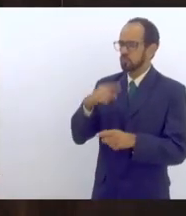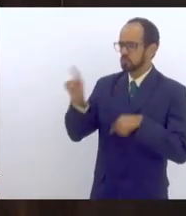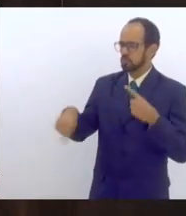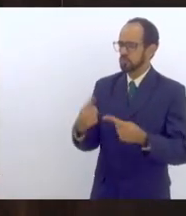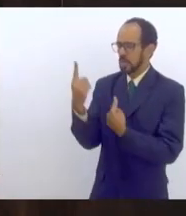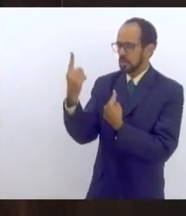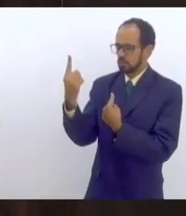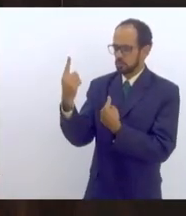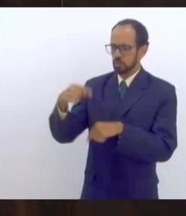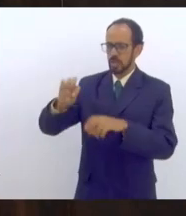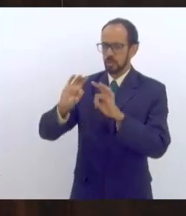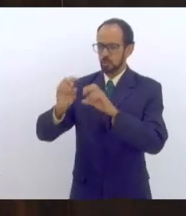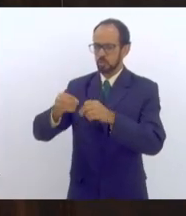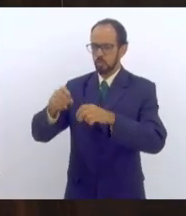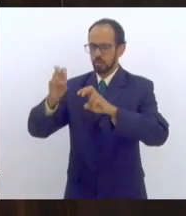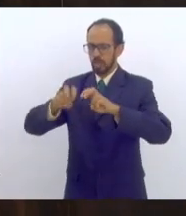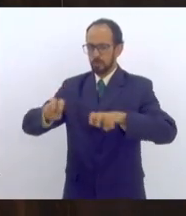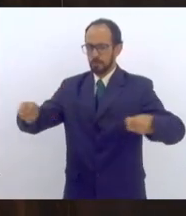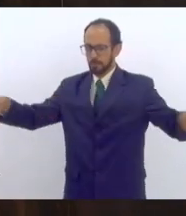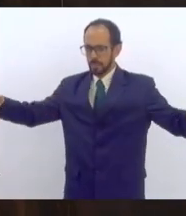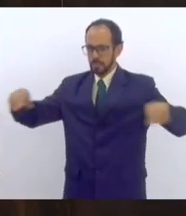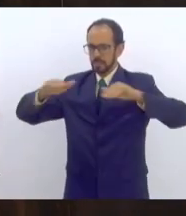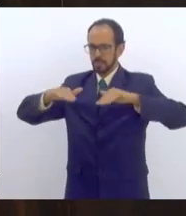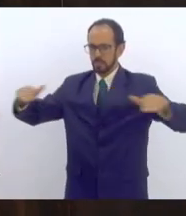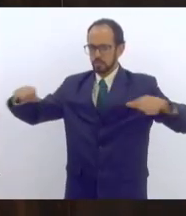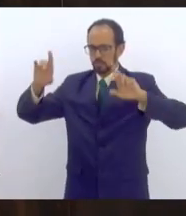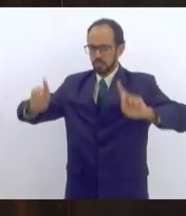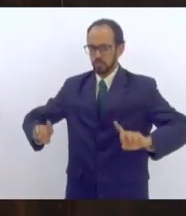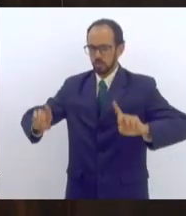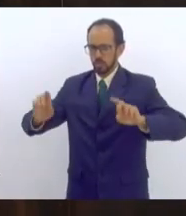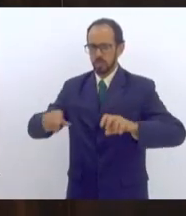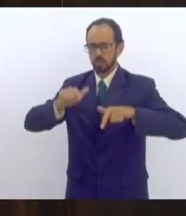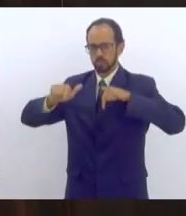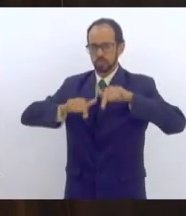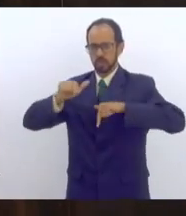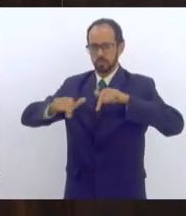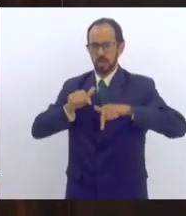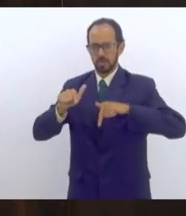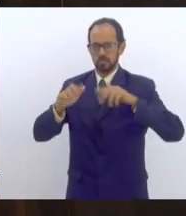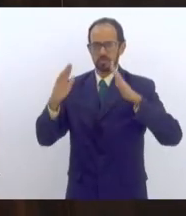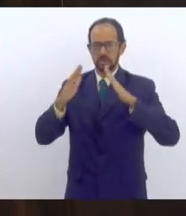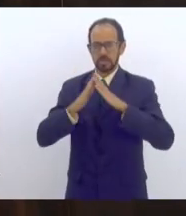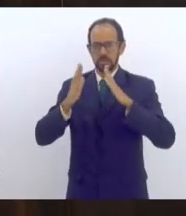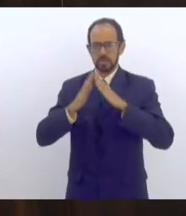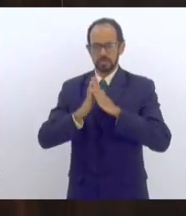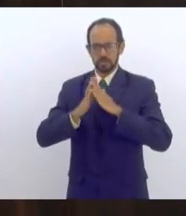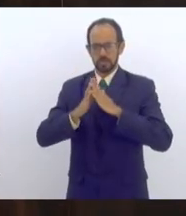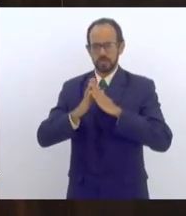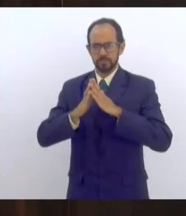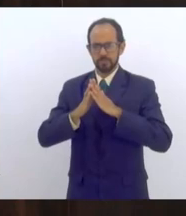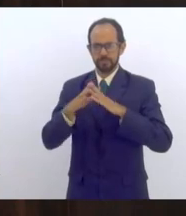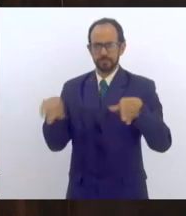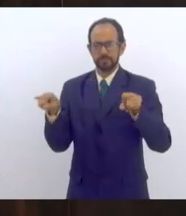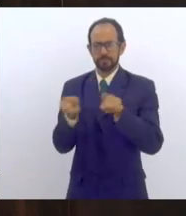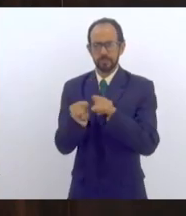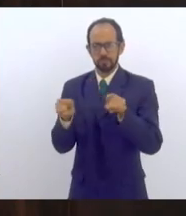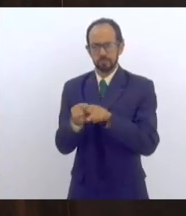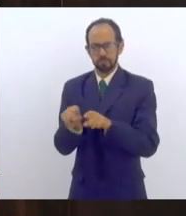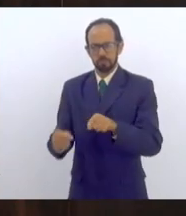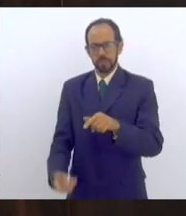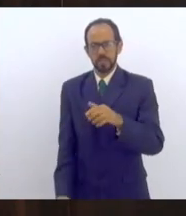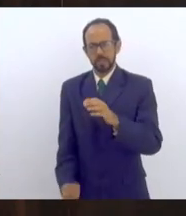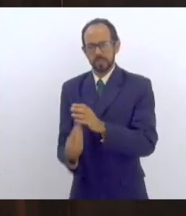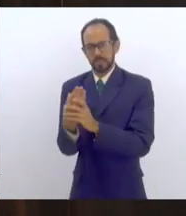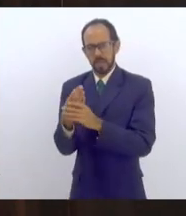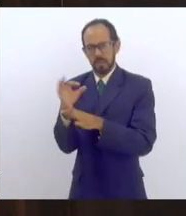a mesa diretora, na condução dos trabalhos desta casa, e estabelecer de plano aqui,